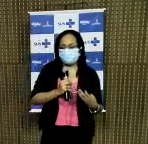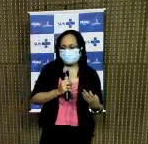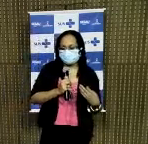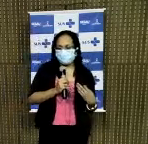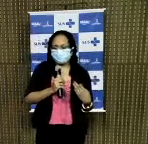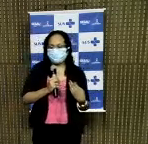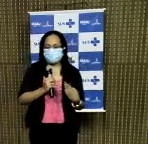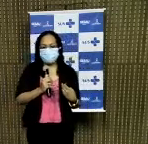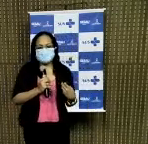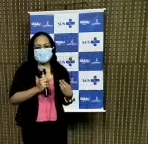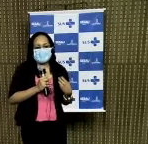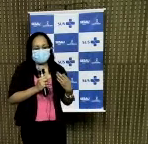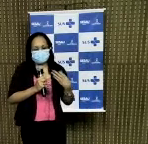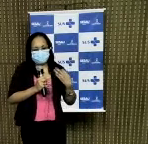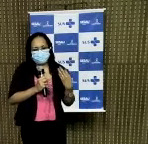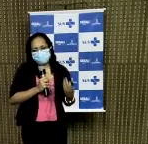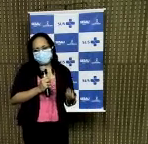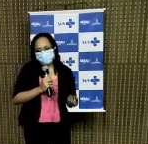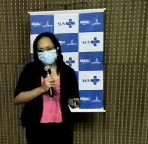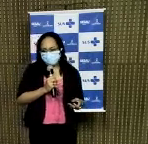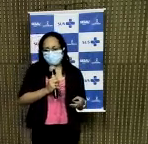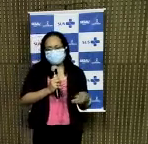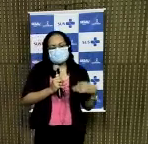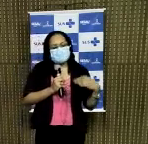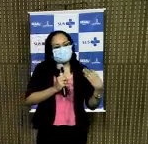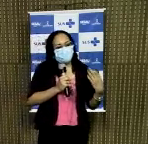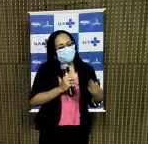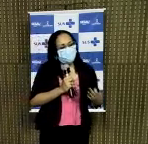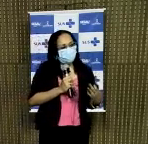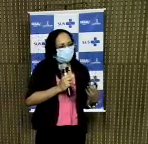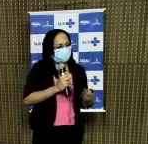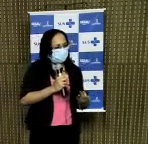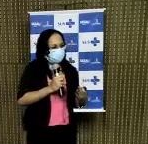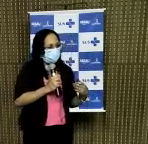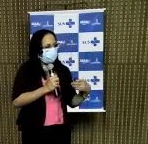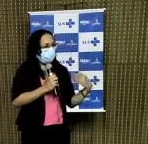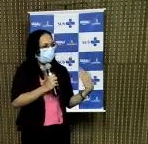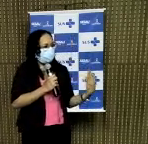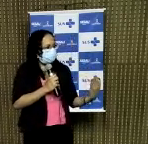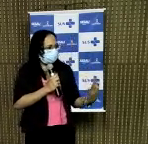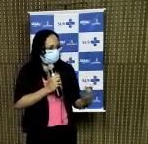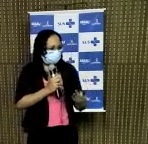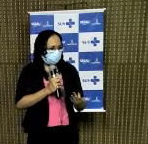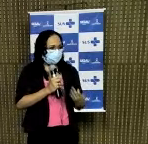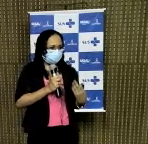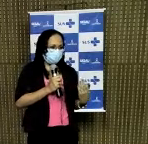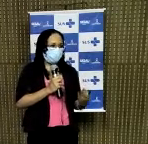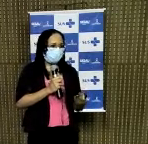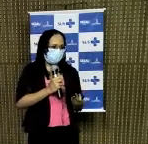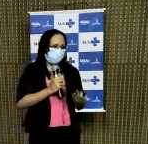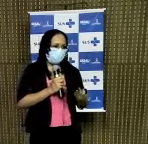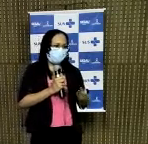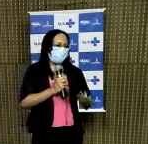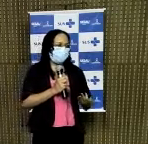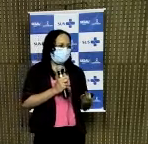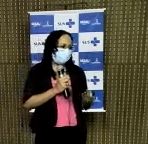existe uma instabilidade muito grande na questão das emoções. Então, a gente compreende que talvez estabelecendo um vínculo